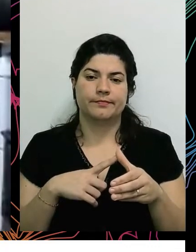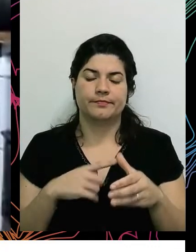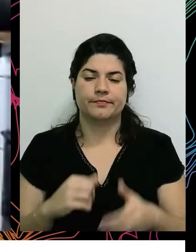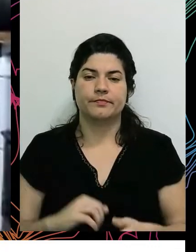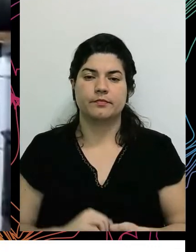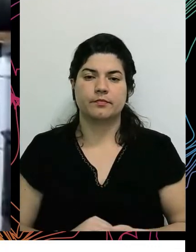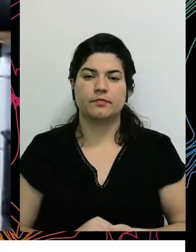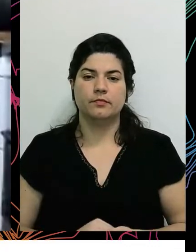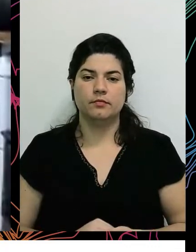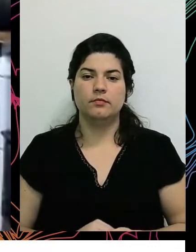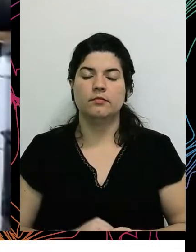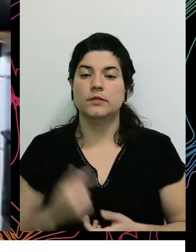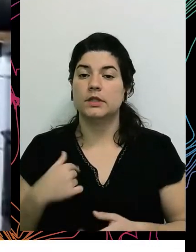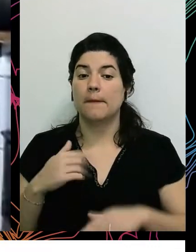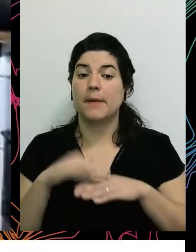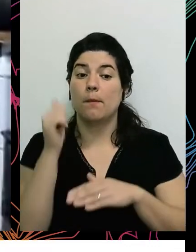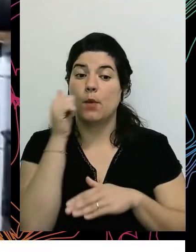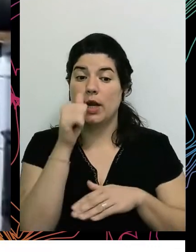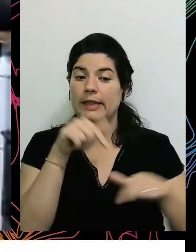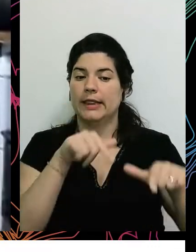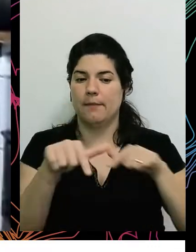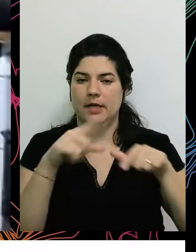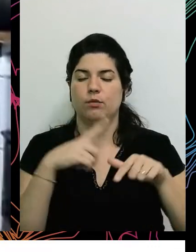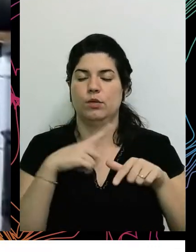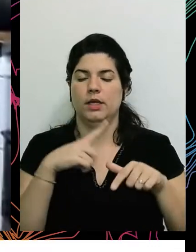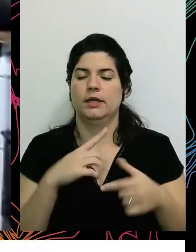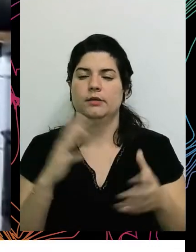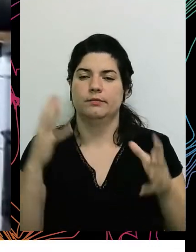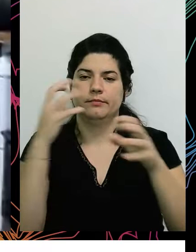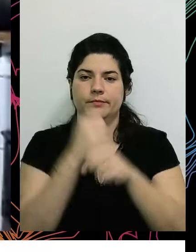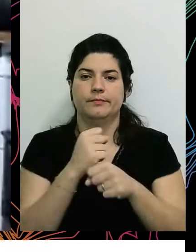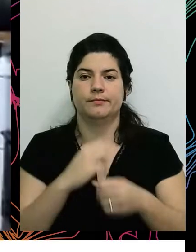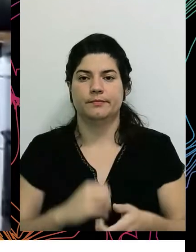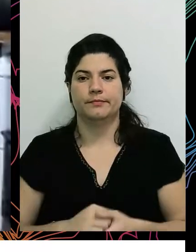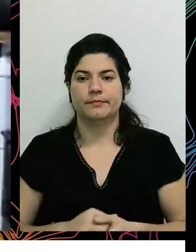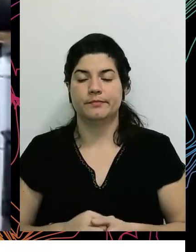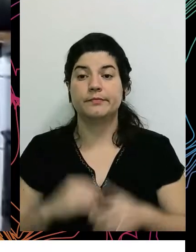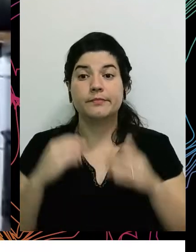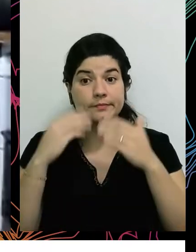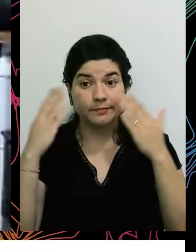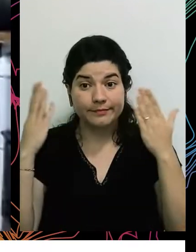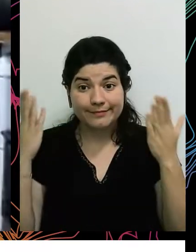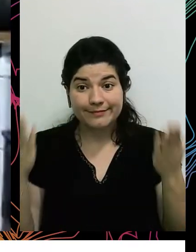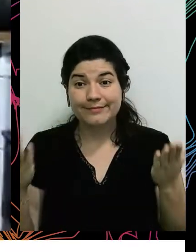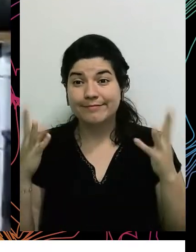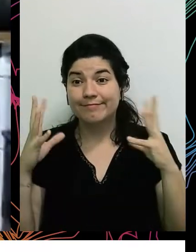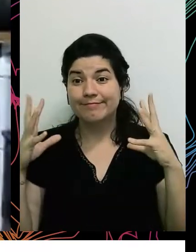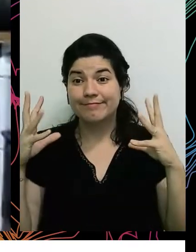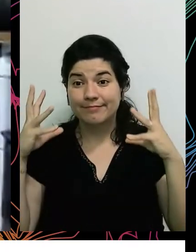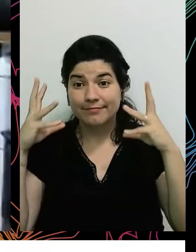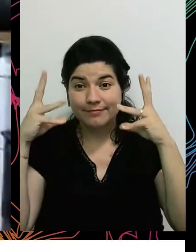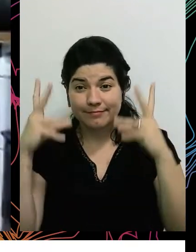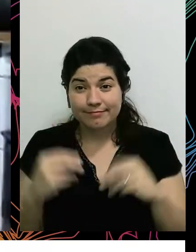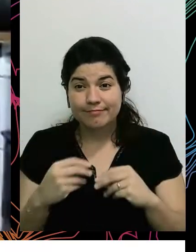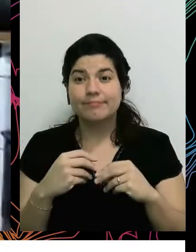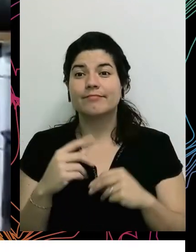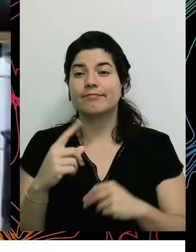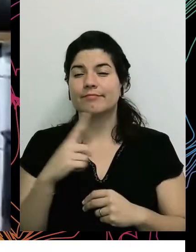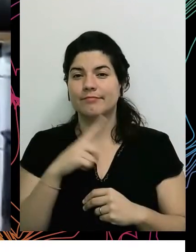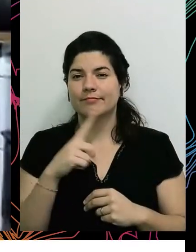a que tem o maior número de mulheres da frota. Então, assim, com tudo isso, com todas as chances, com todas